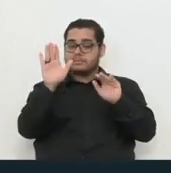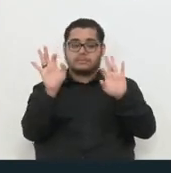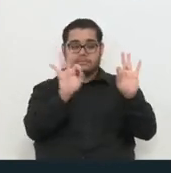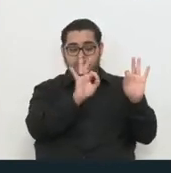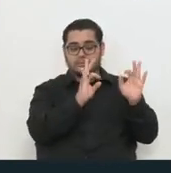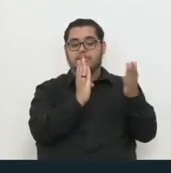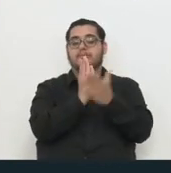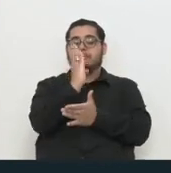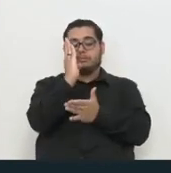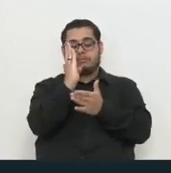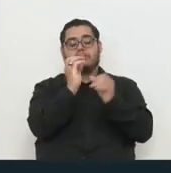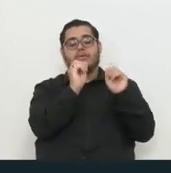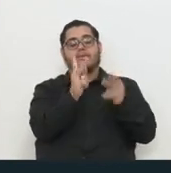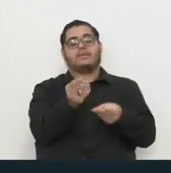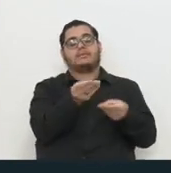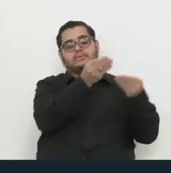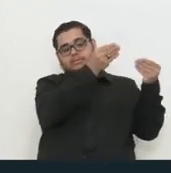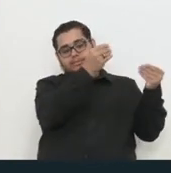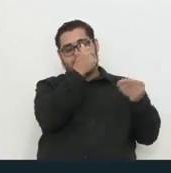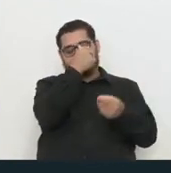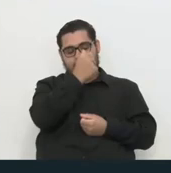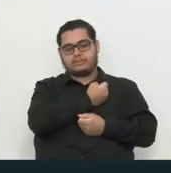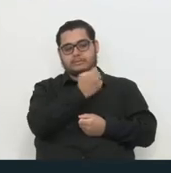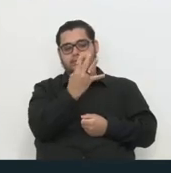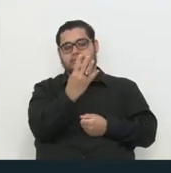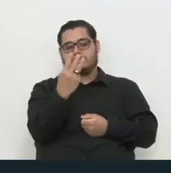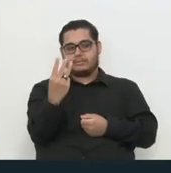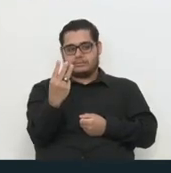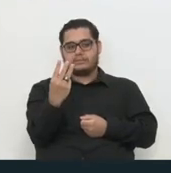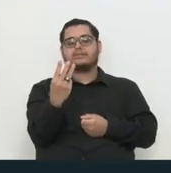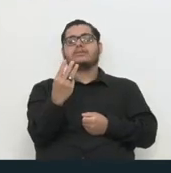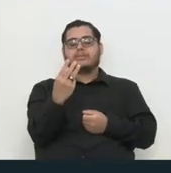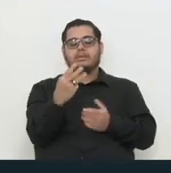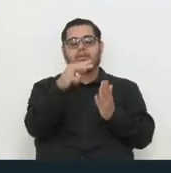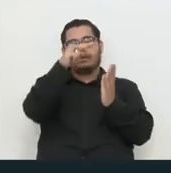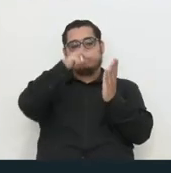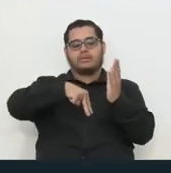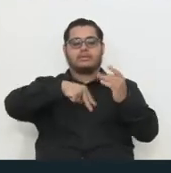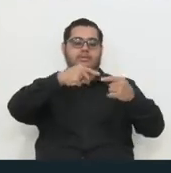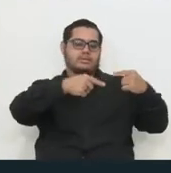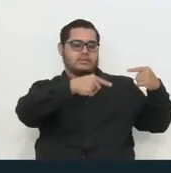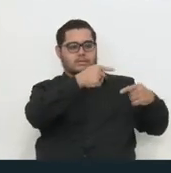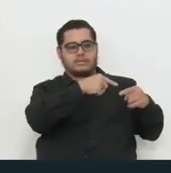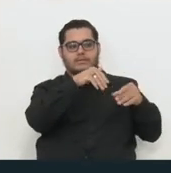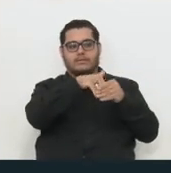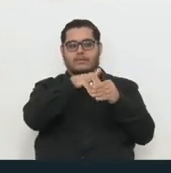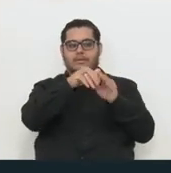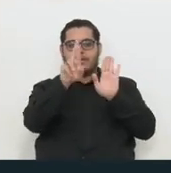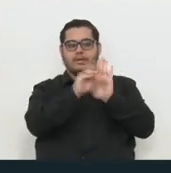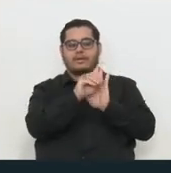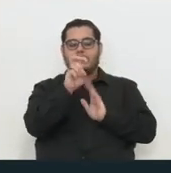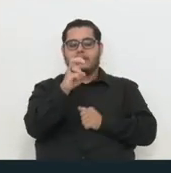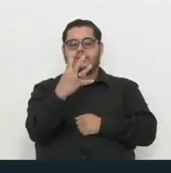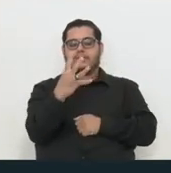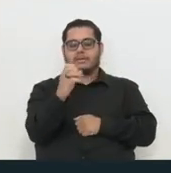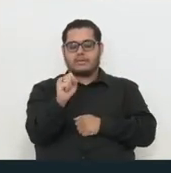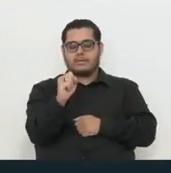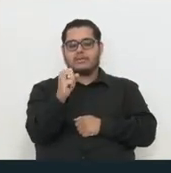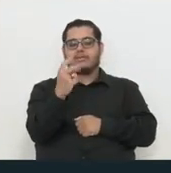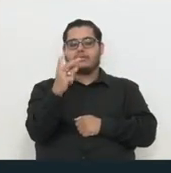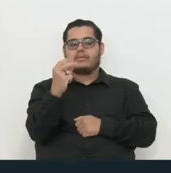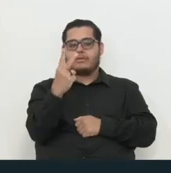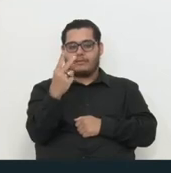aprovado em canins 43 E tem 43 leituras 558 2023 informações sobre os valores das